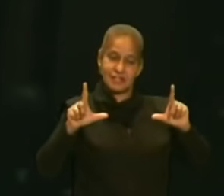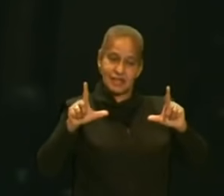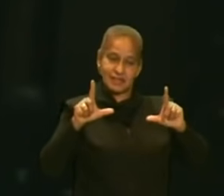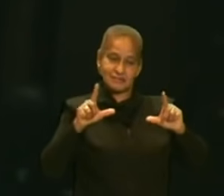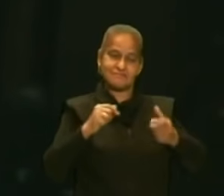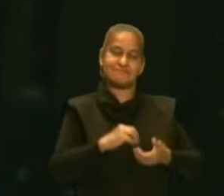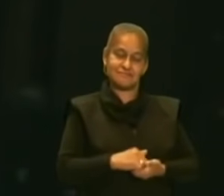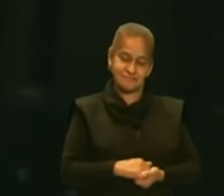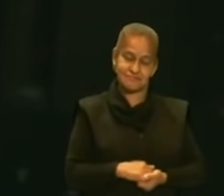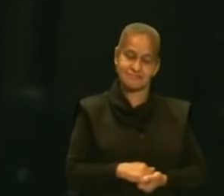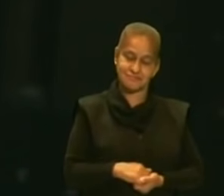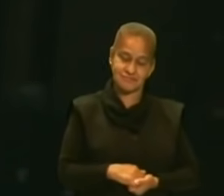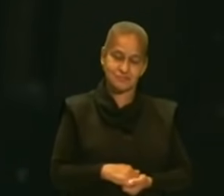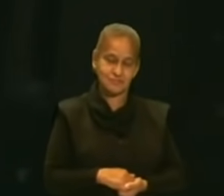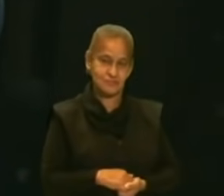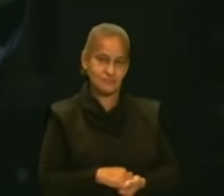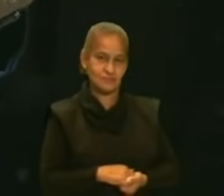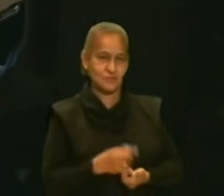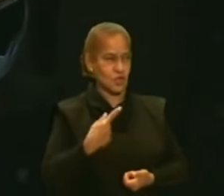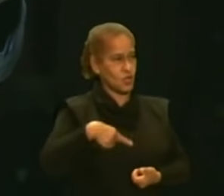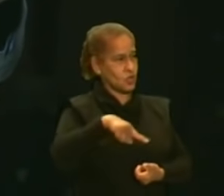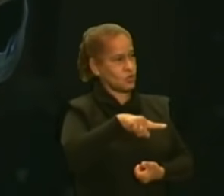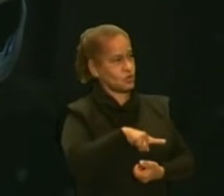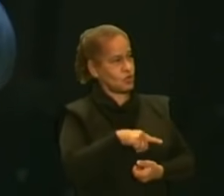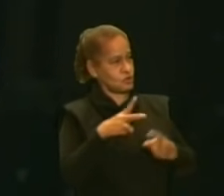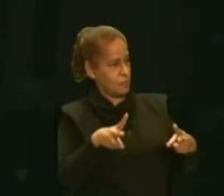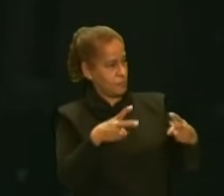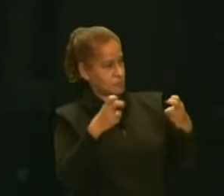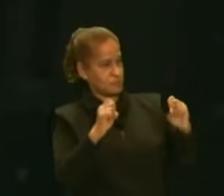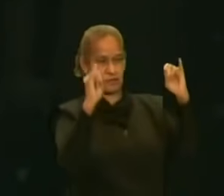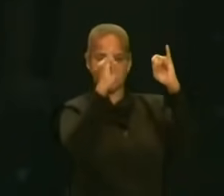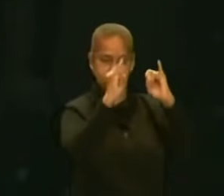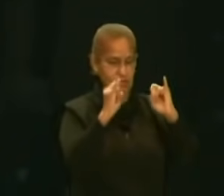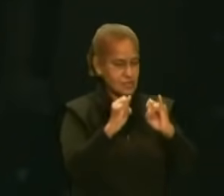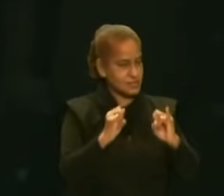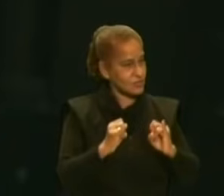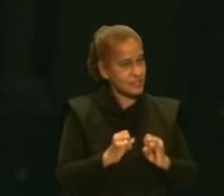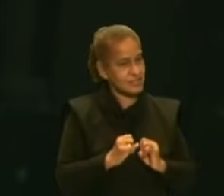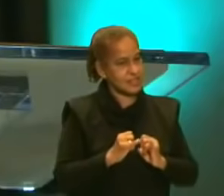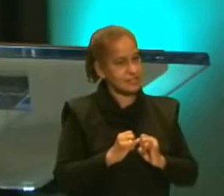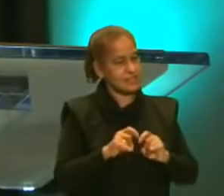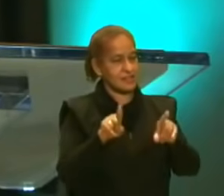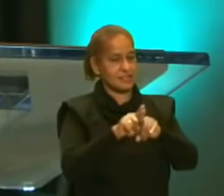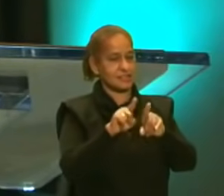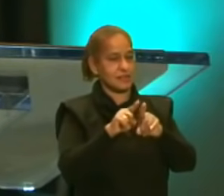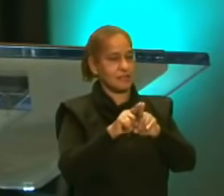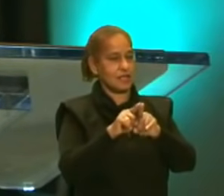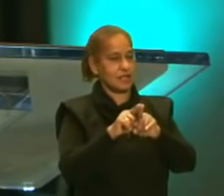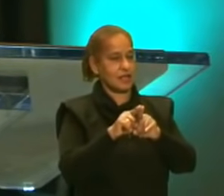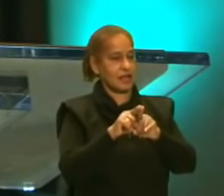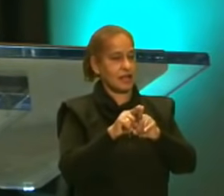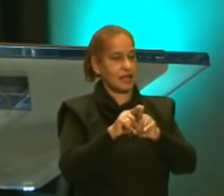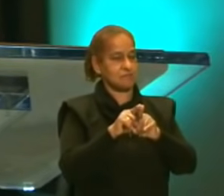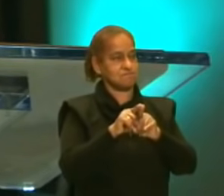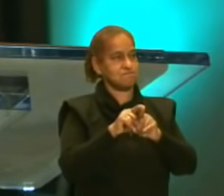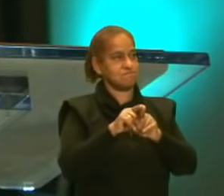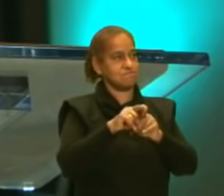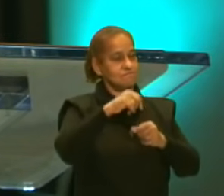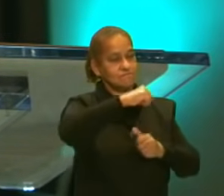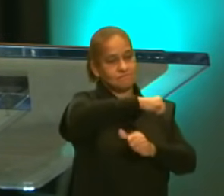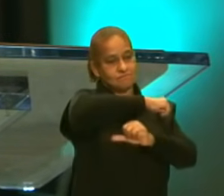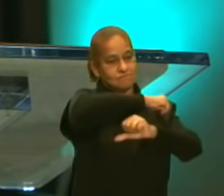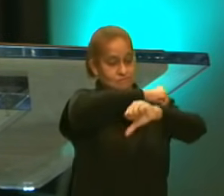gente vê a idolatria e vê a imoralidade. E a Bíblia